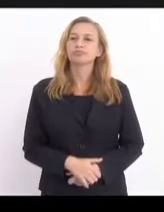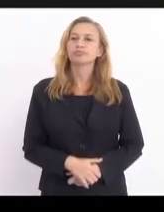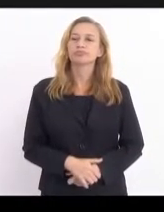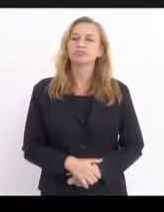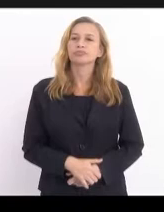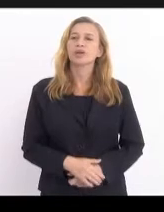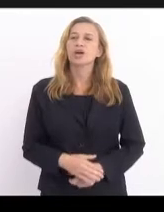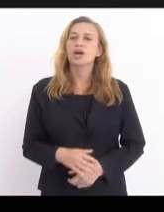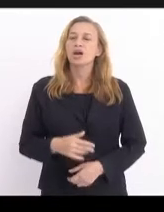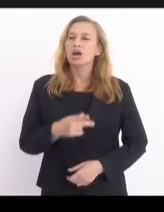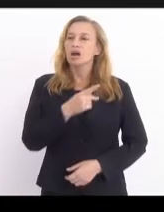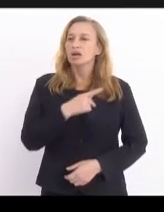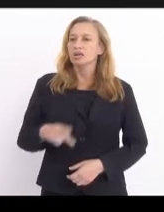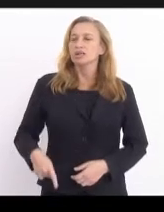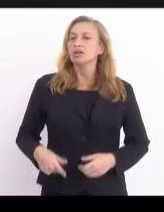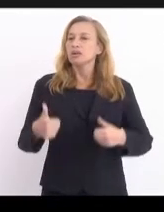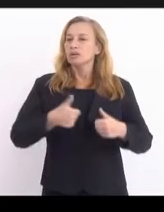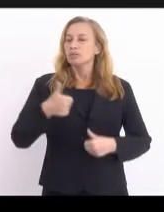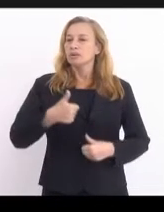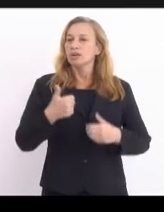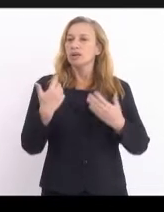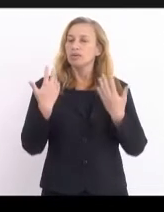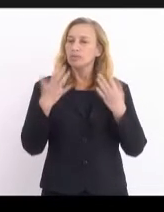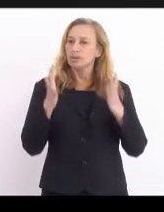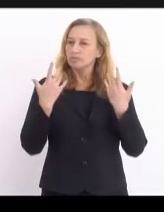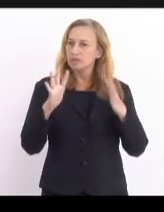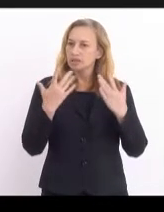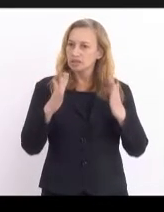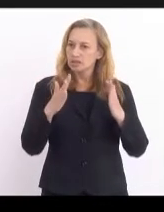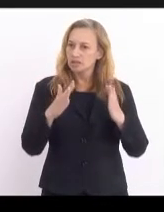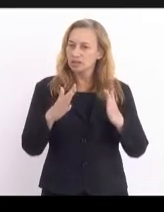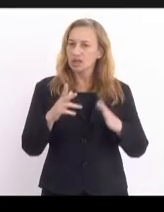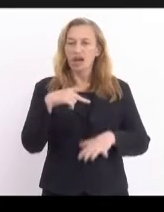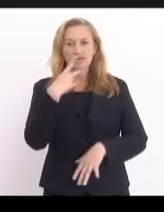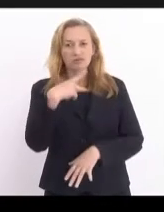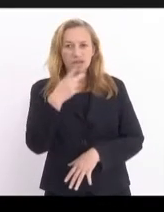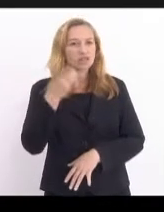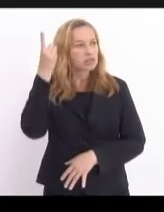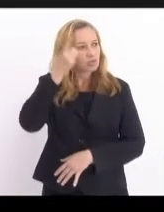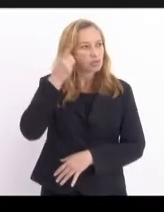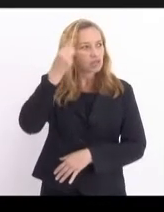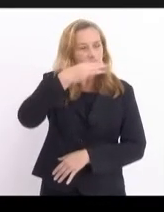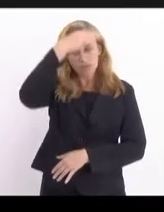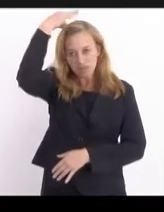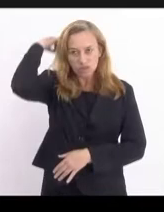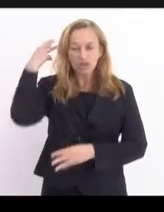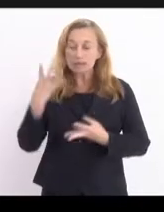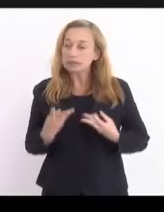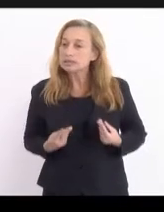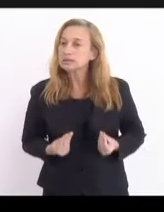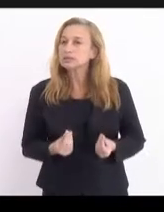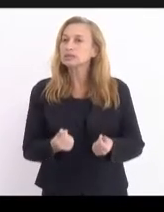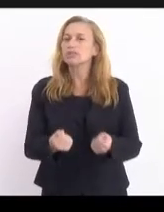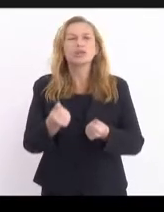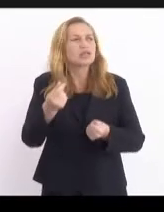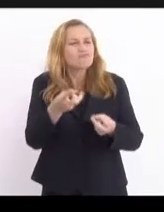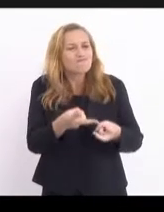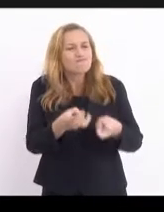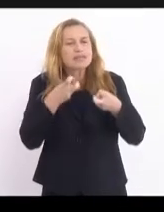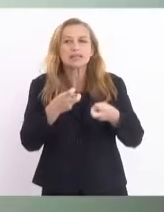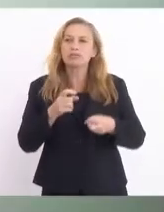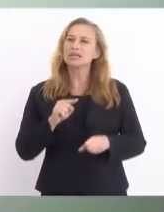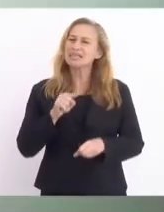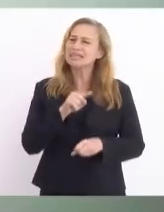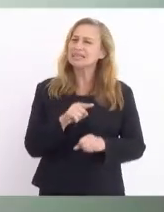Presidente, em primeiro lugar, okay. Eu quero elogiar a iniciativa do deputado Márcio Pacheco, que teve sensibilidade de perceber que